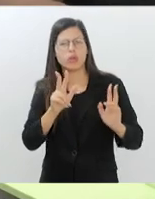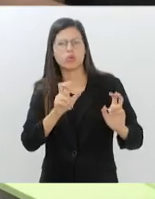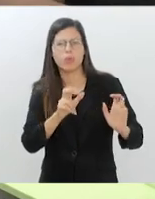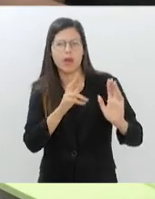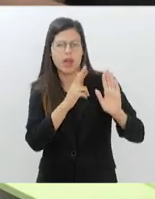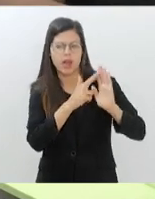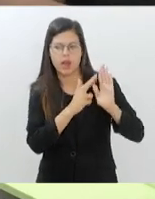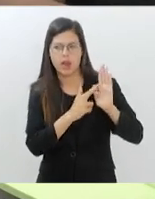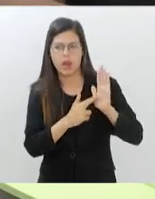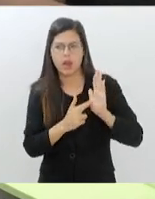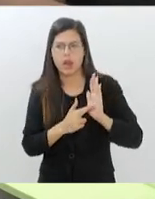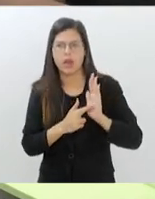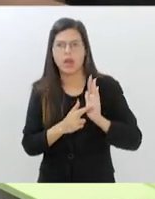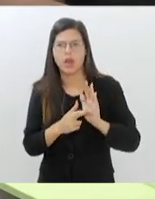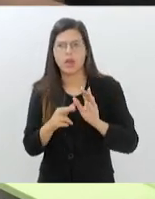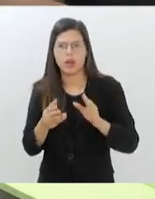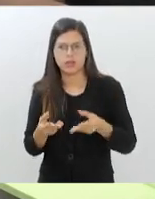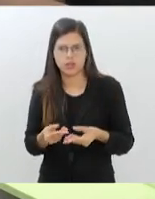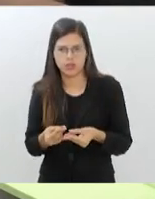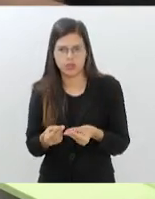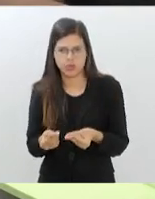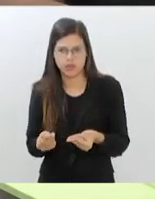é como eh